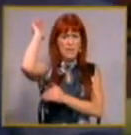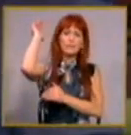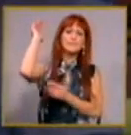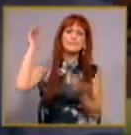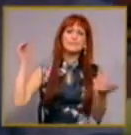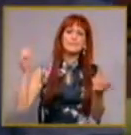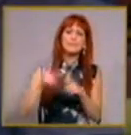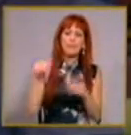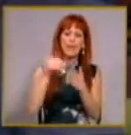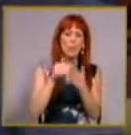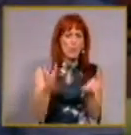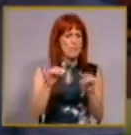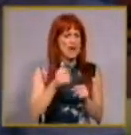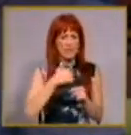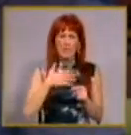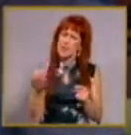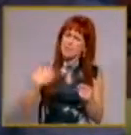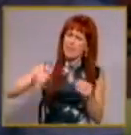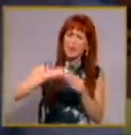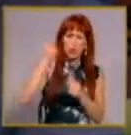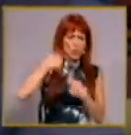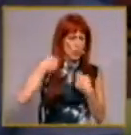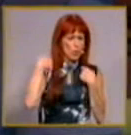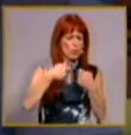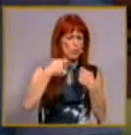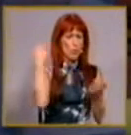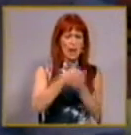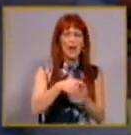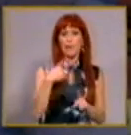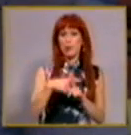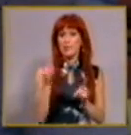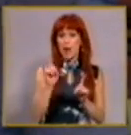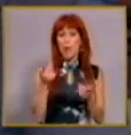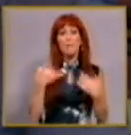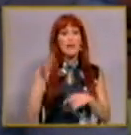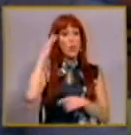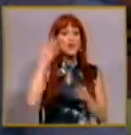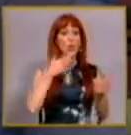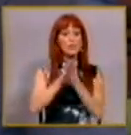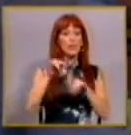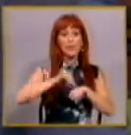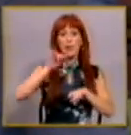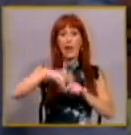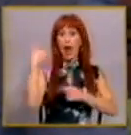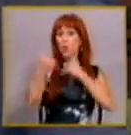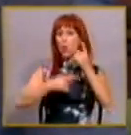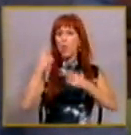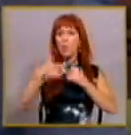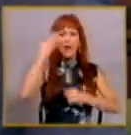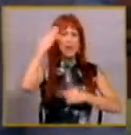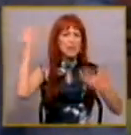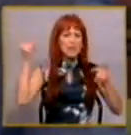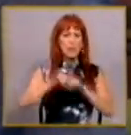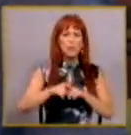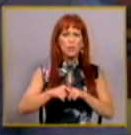E, portanto, introduzir a essas empresas mais um custo pode não ser positivo. Agora, eu acho que então que se aproveite este momento de alguma capacidade